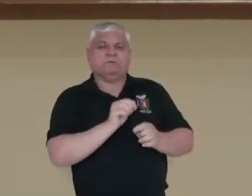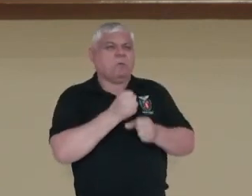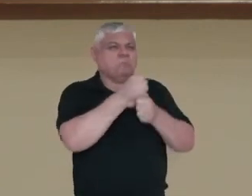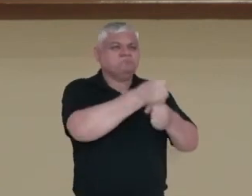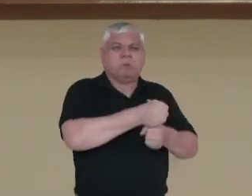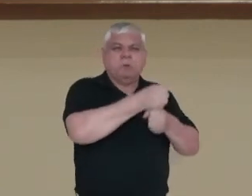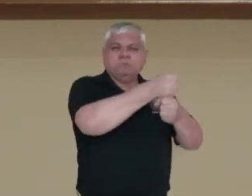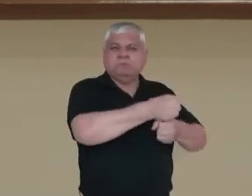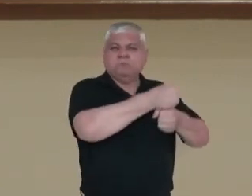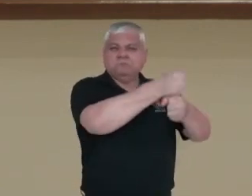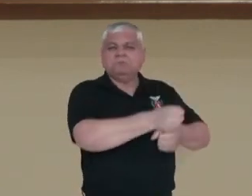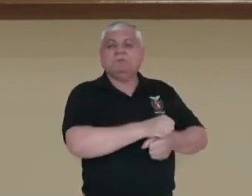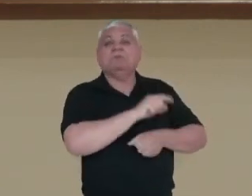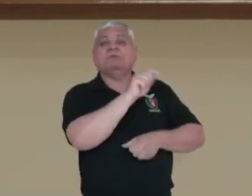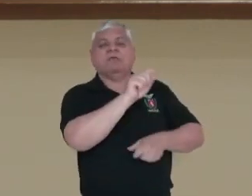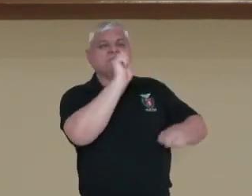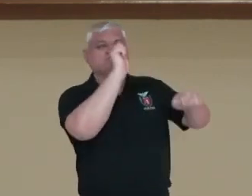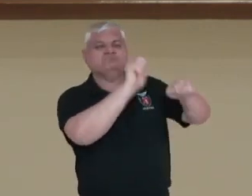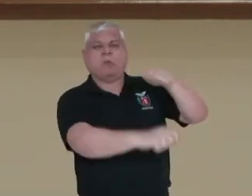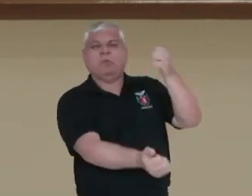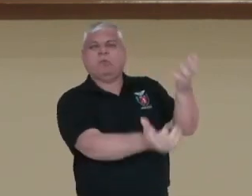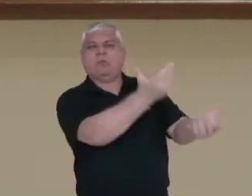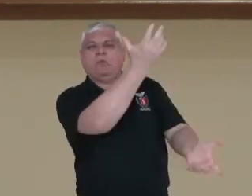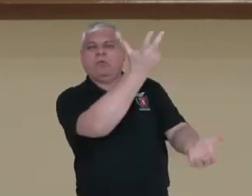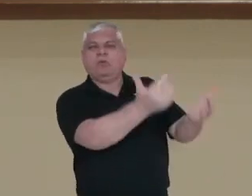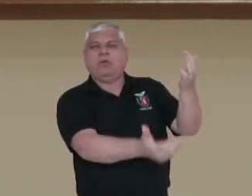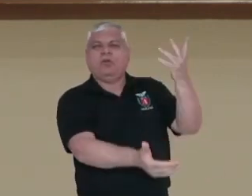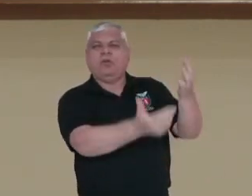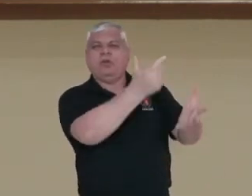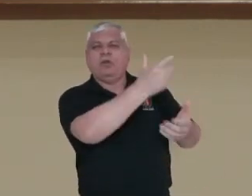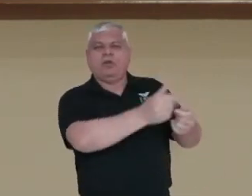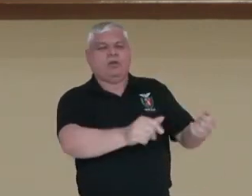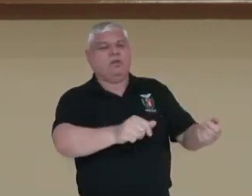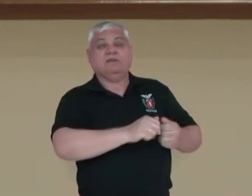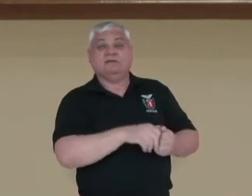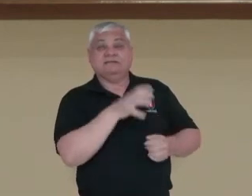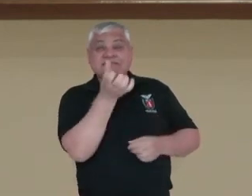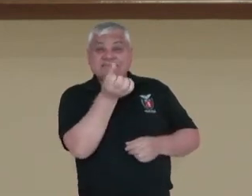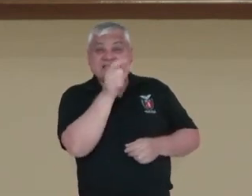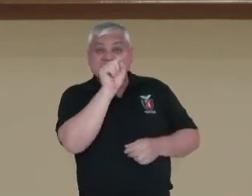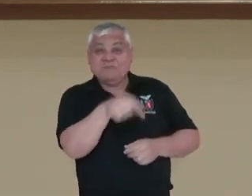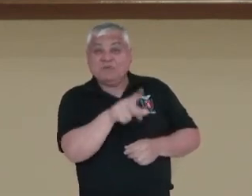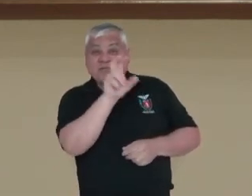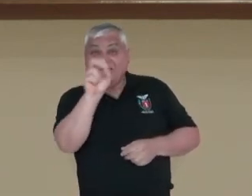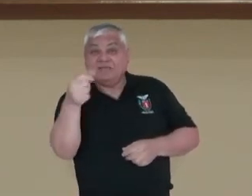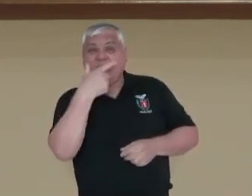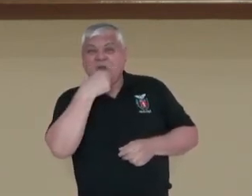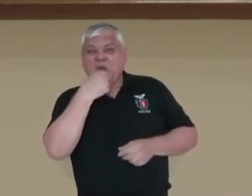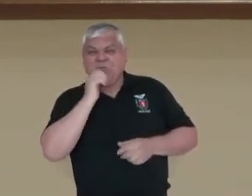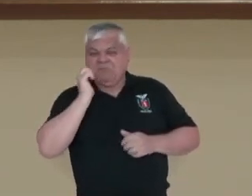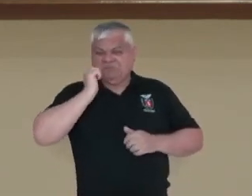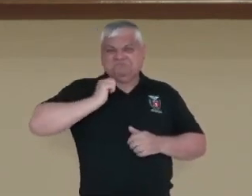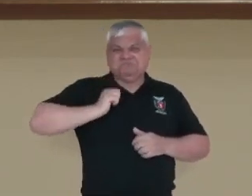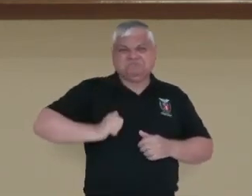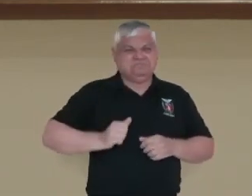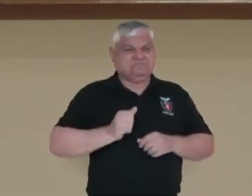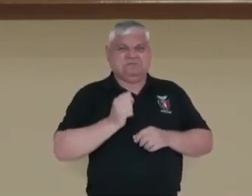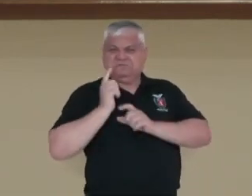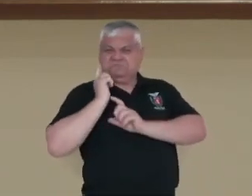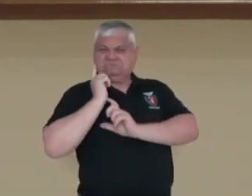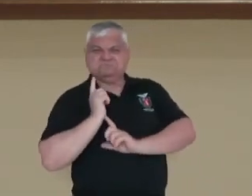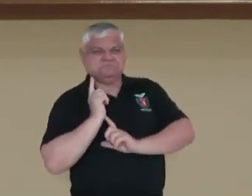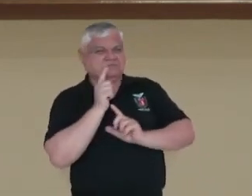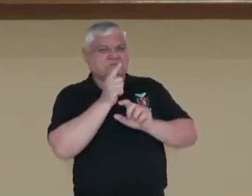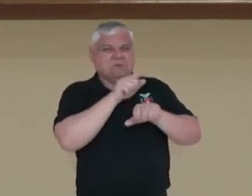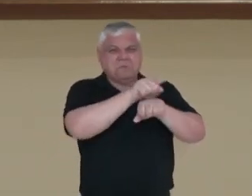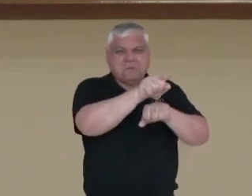por Domingos Jorge Velho, onde eles, então, com 6.500 homens, bem armados, conseguiram